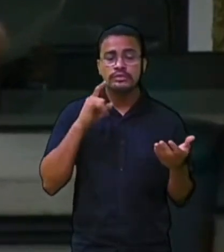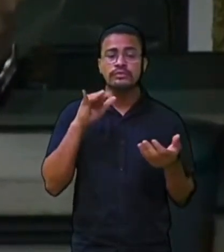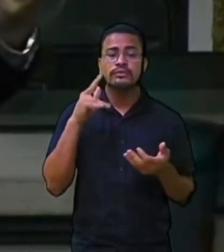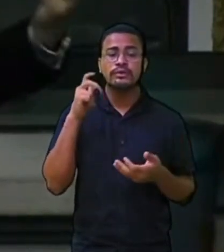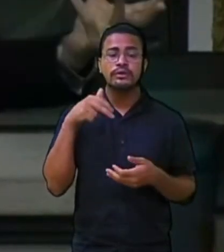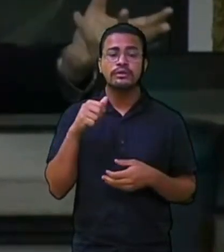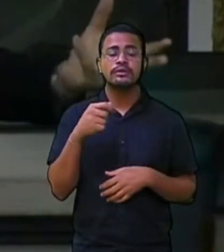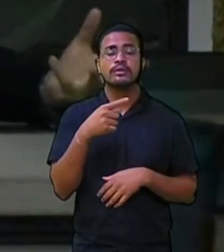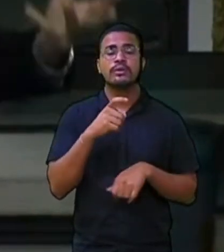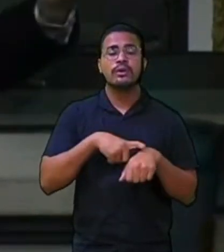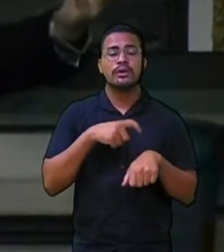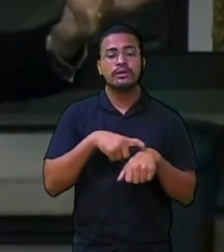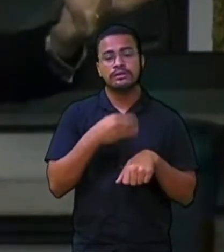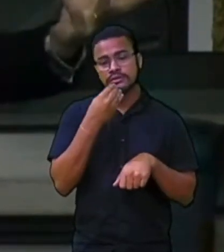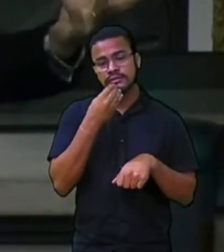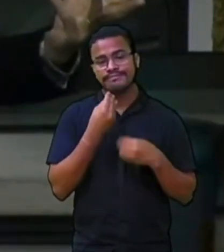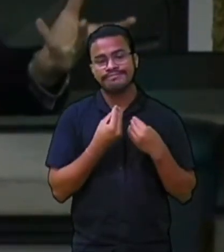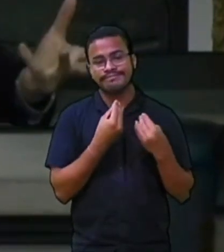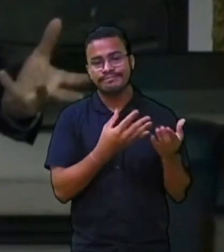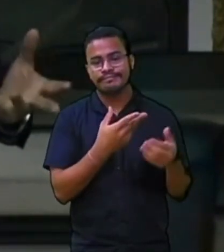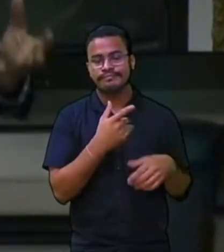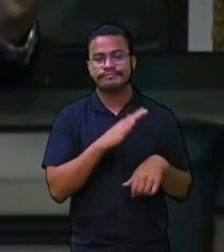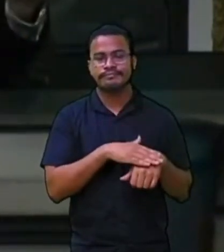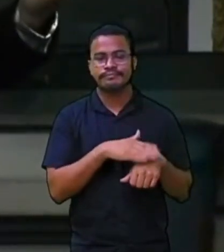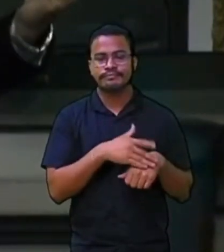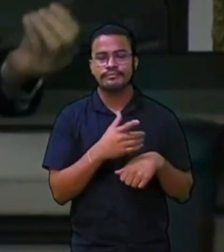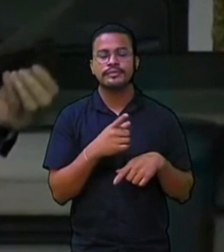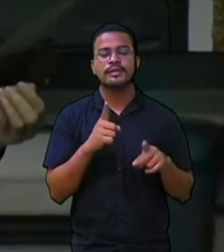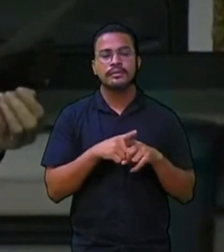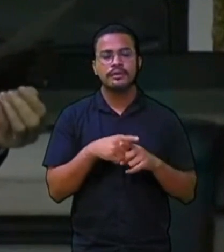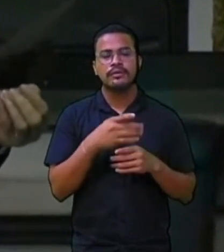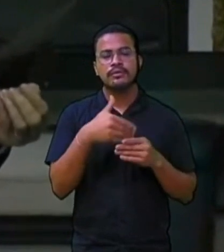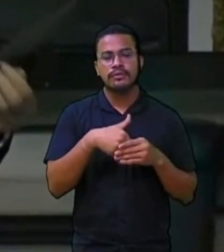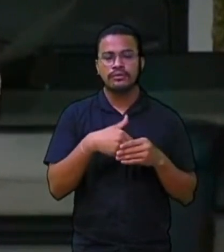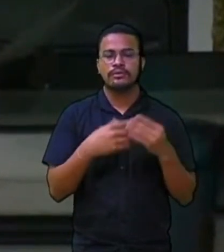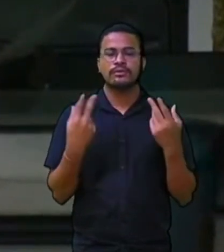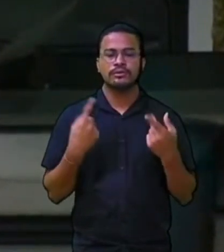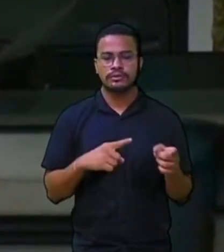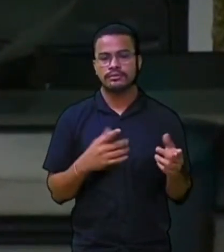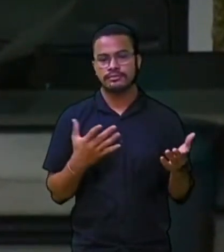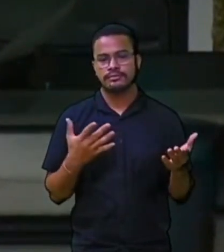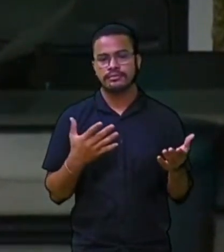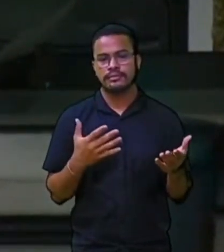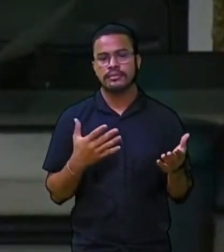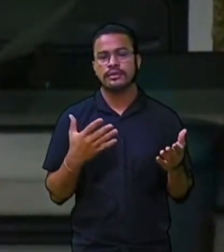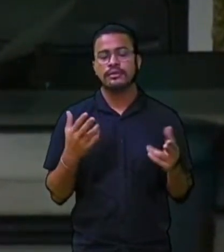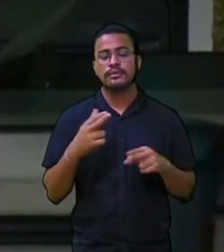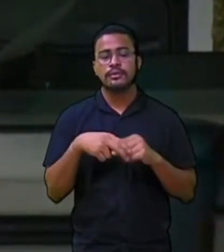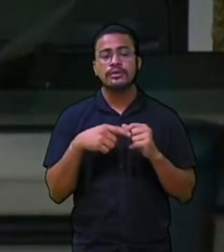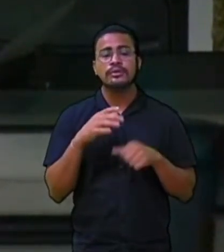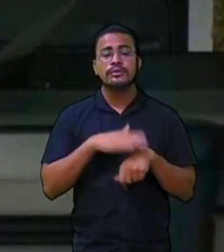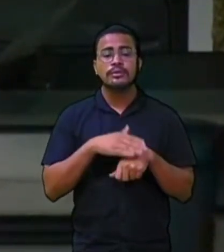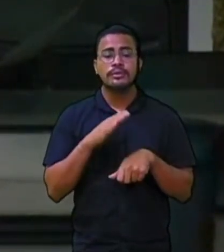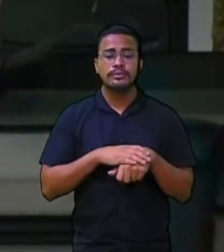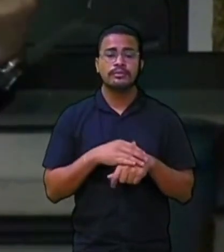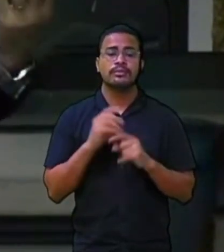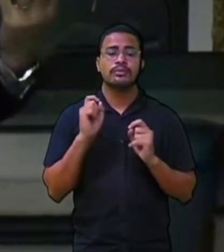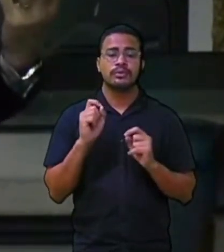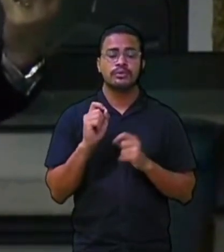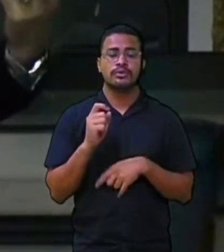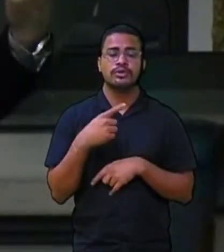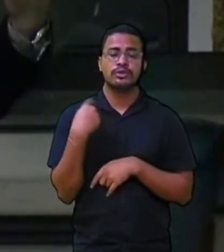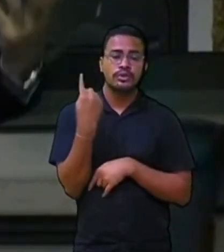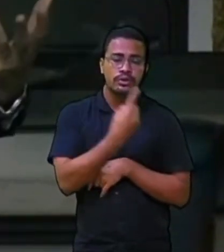horário dela seria para falar e também dar o voto contrário e faço as palavras da de todos nós